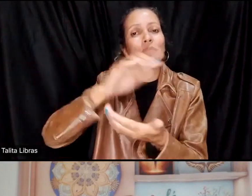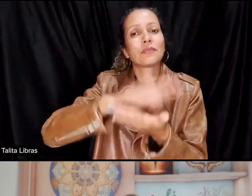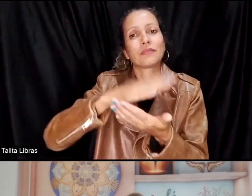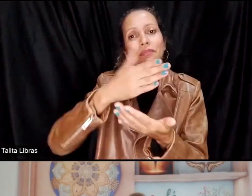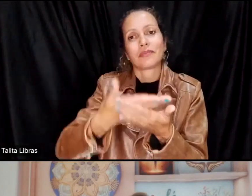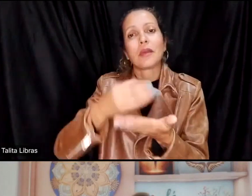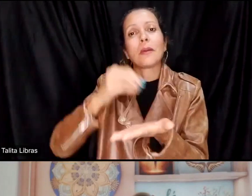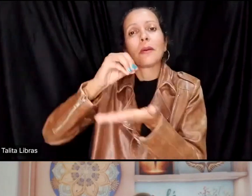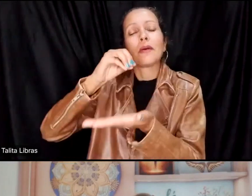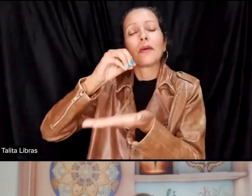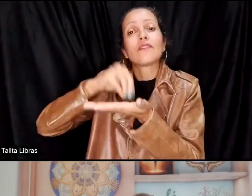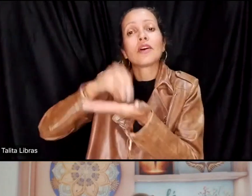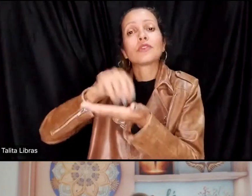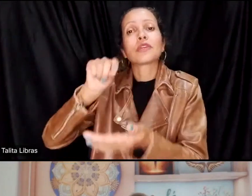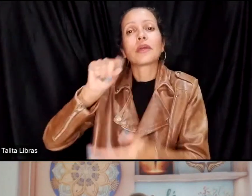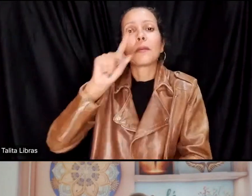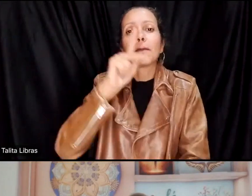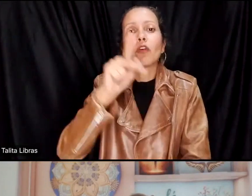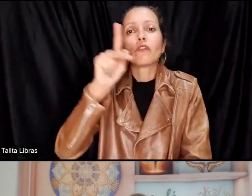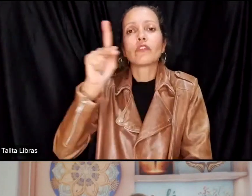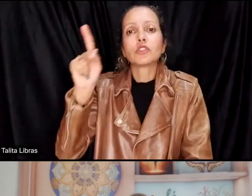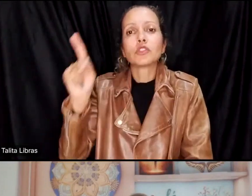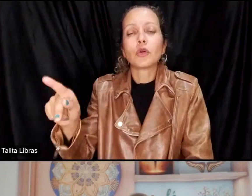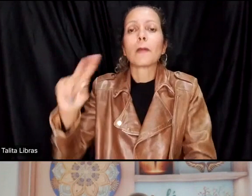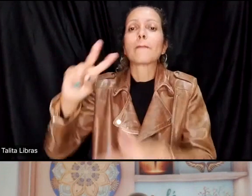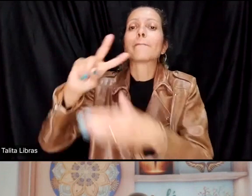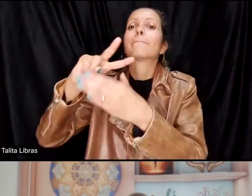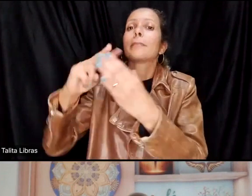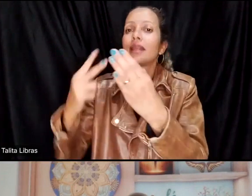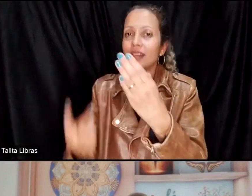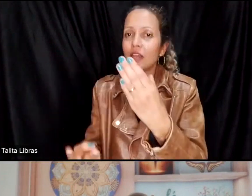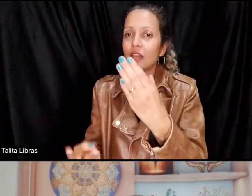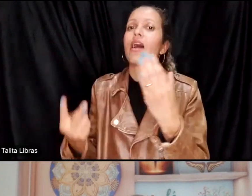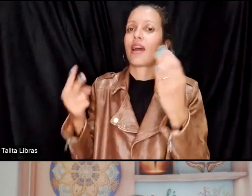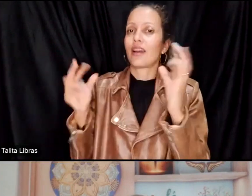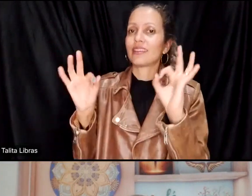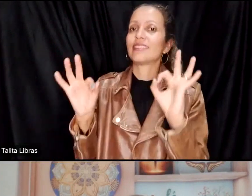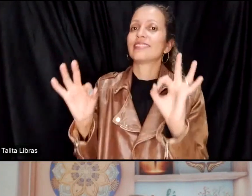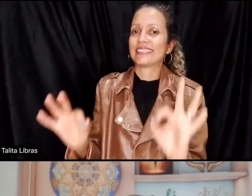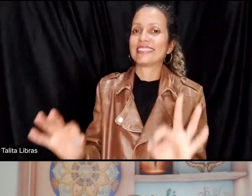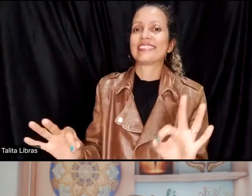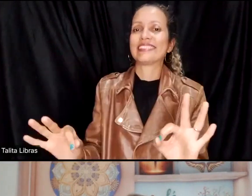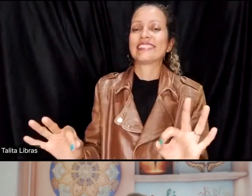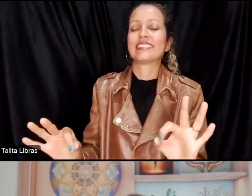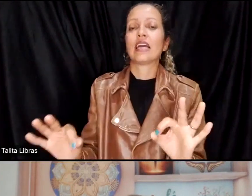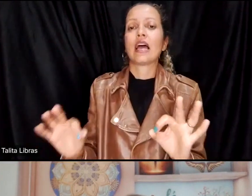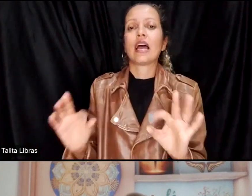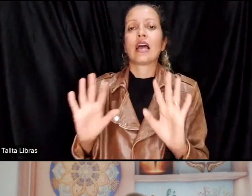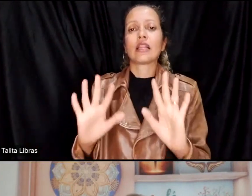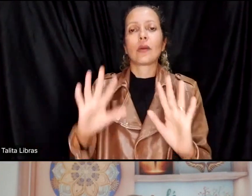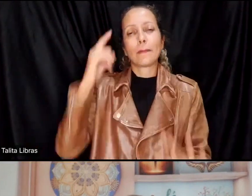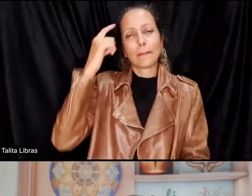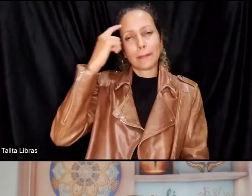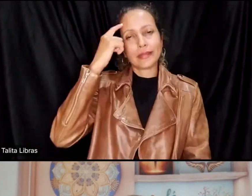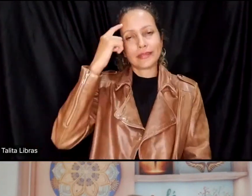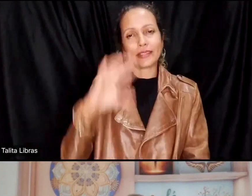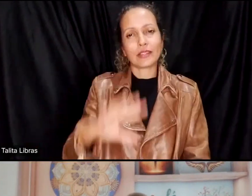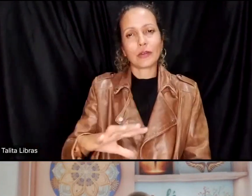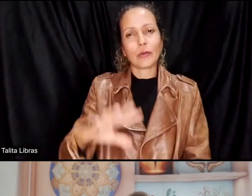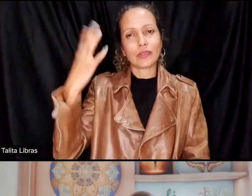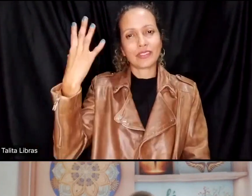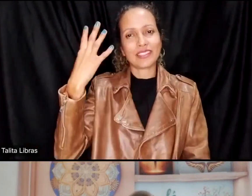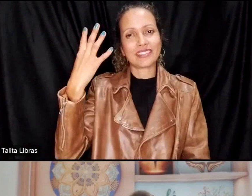É. E aí, quando uma criança surda se depara com outras crianças surdas,